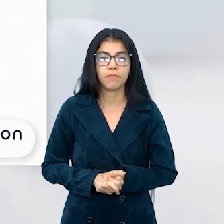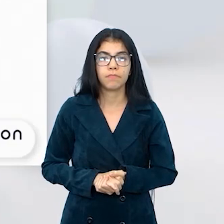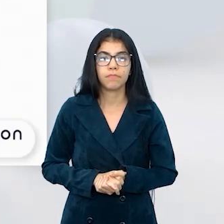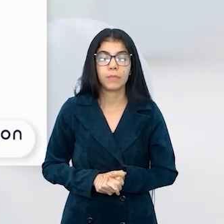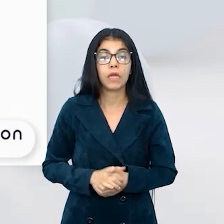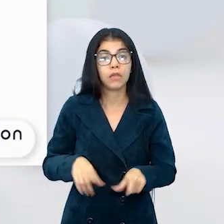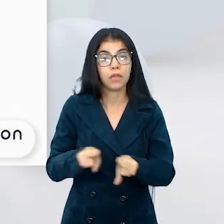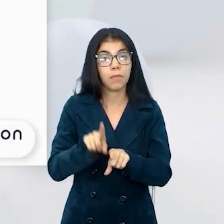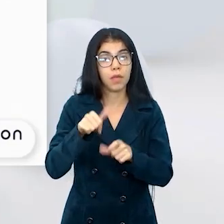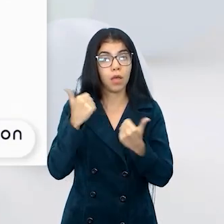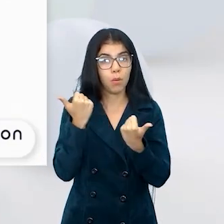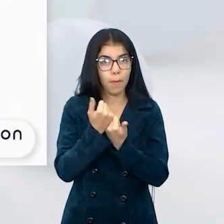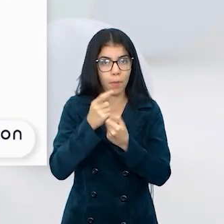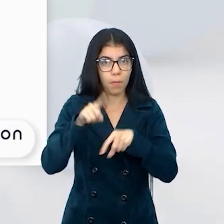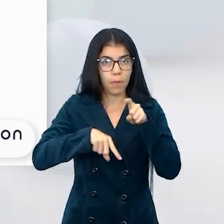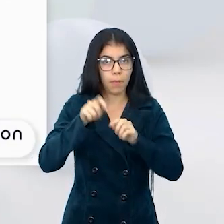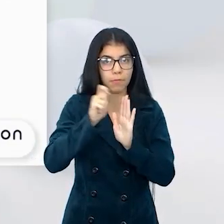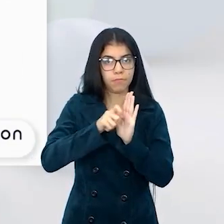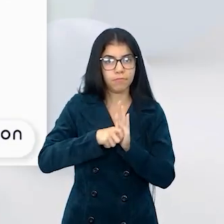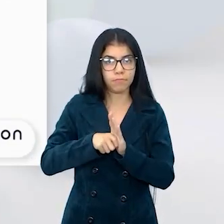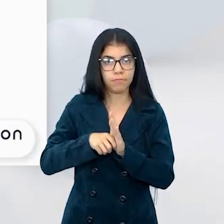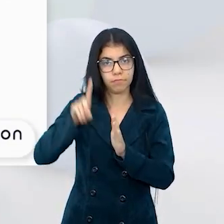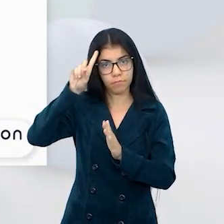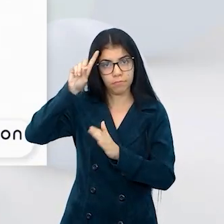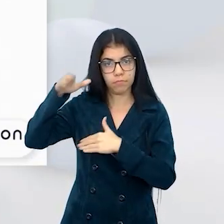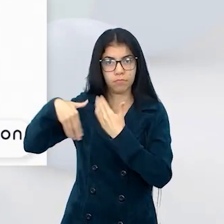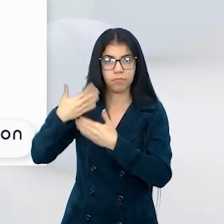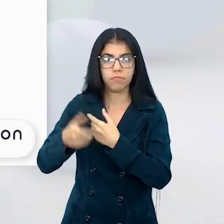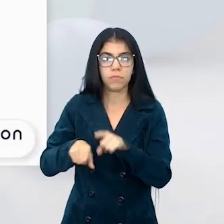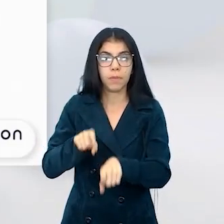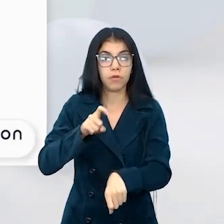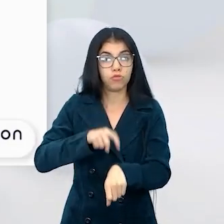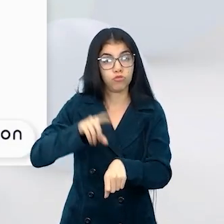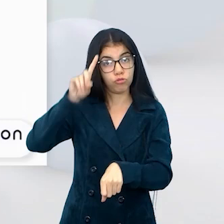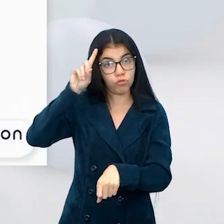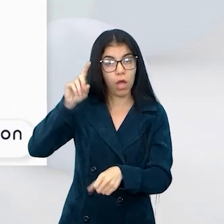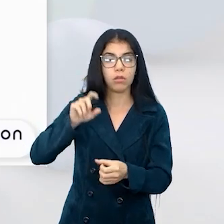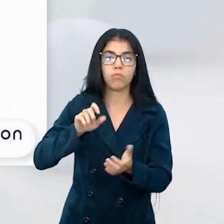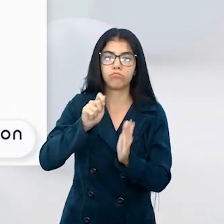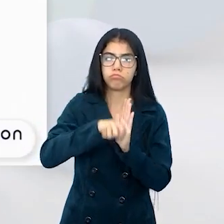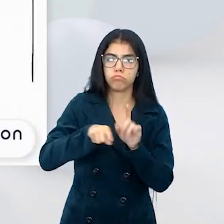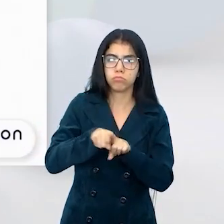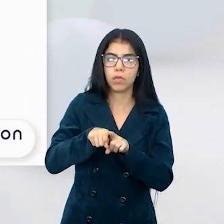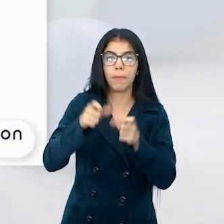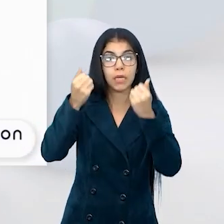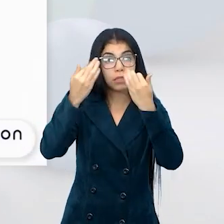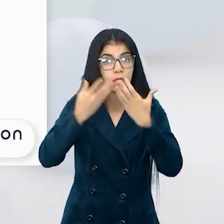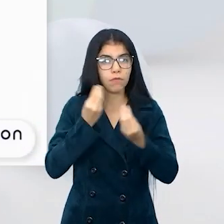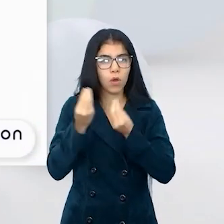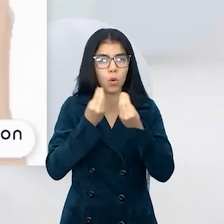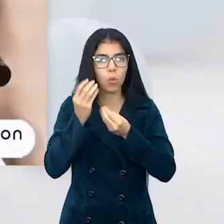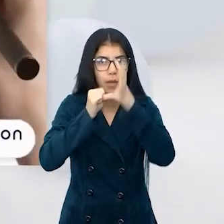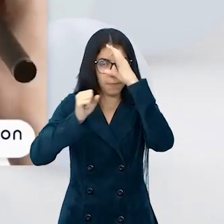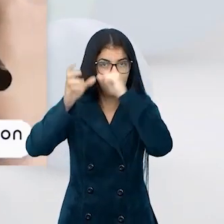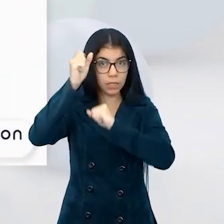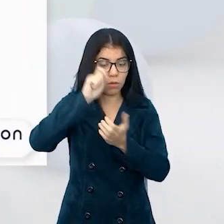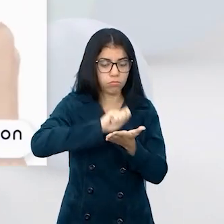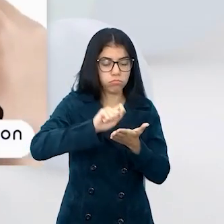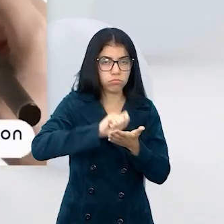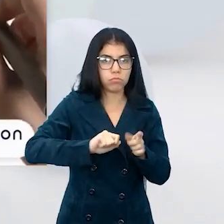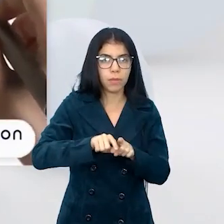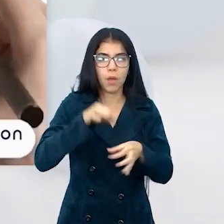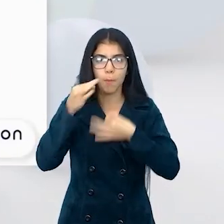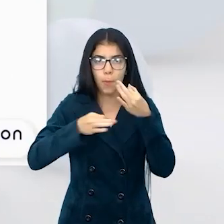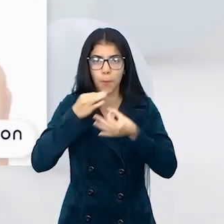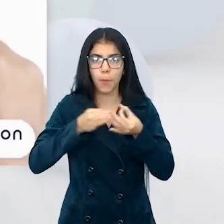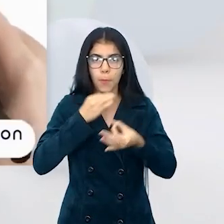É um instrumento de registro diário, anotar o local, dia e horário, descrever a atividade e os